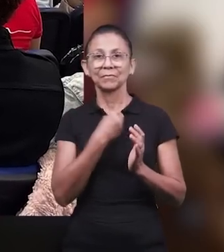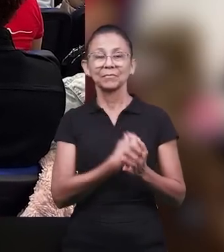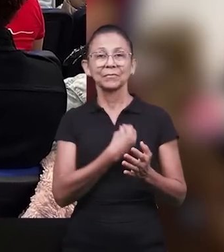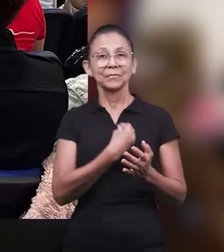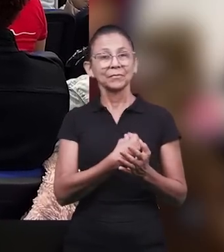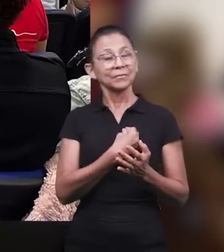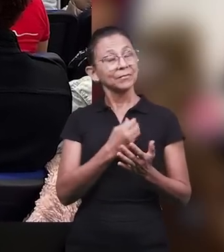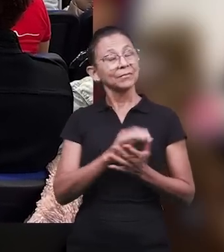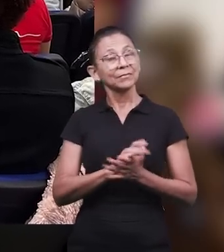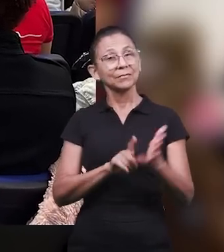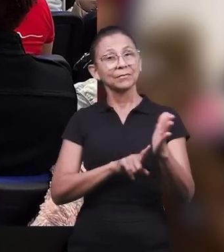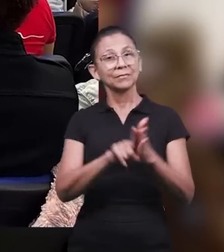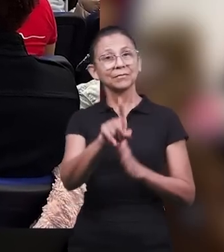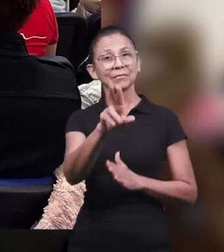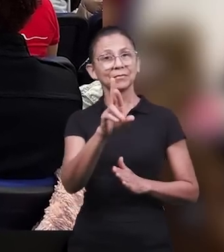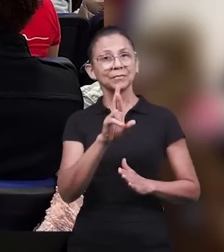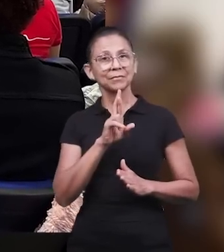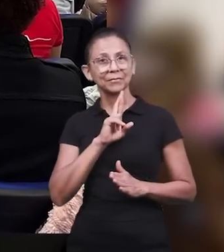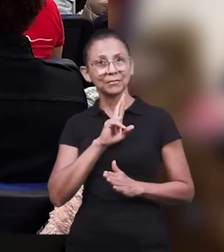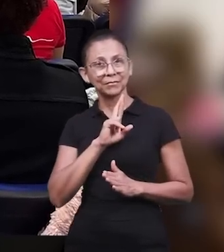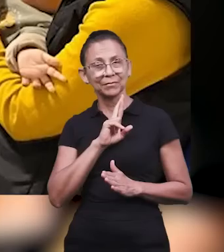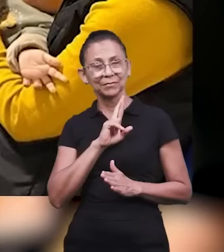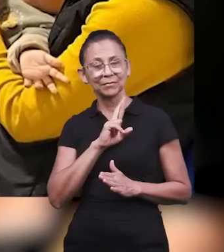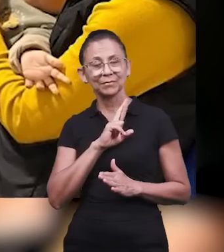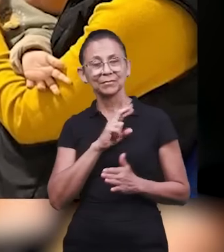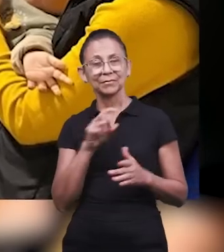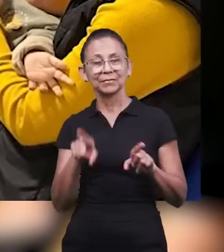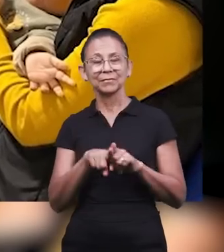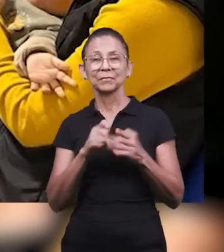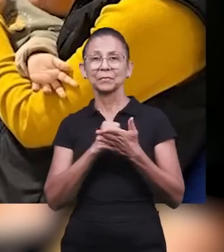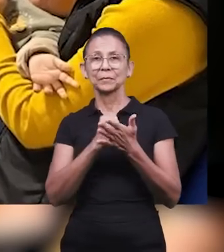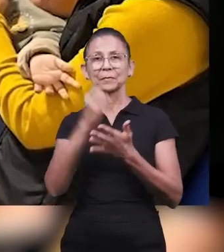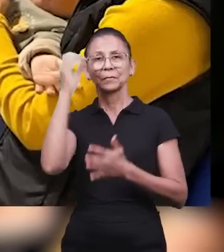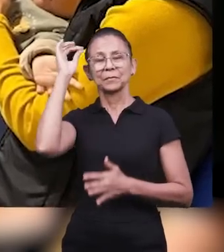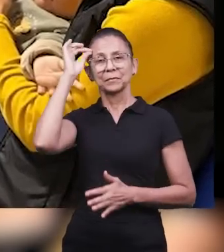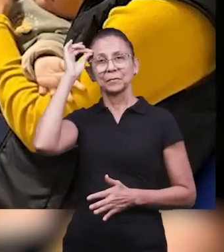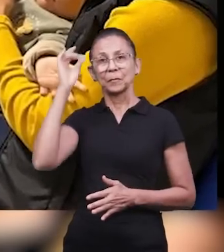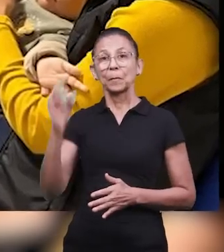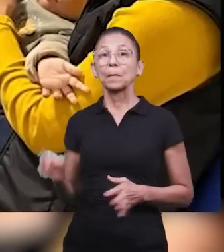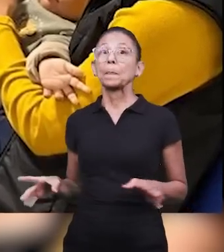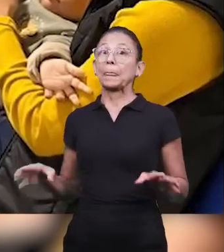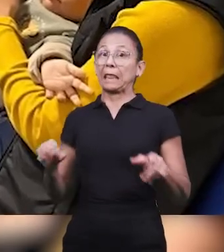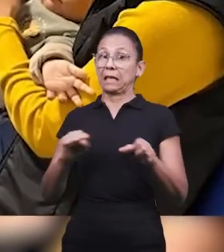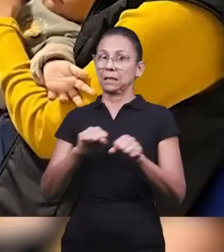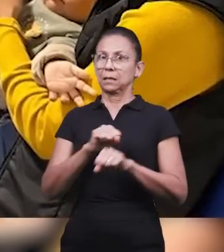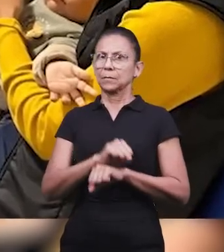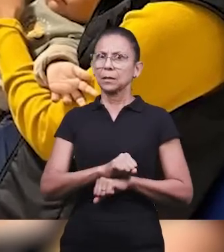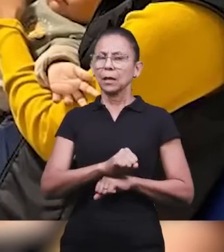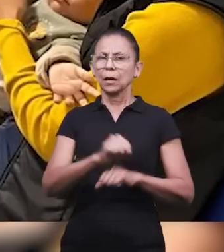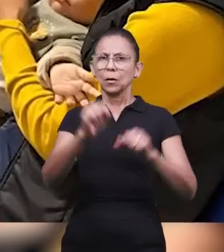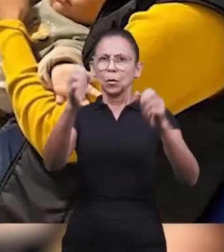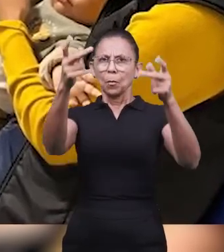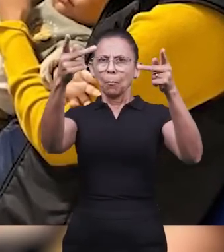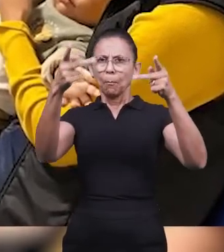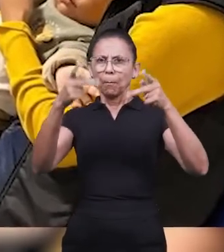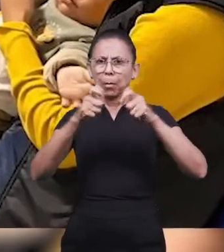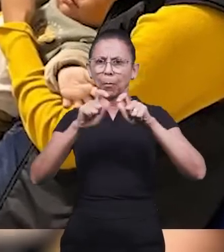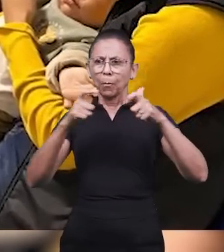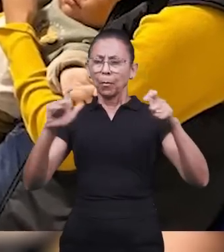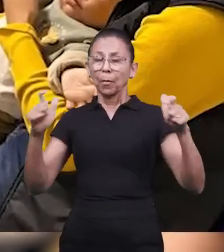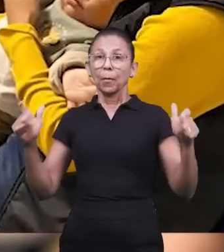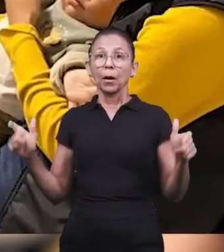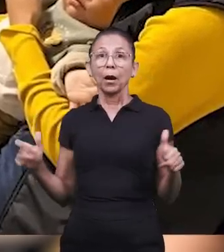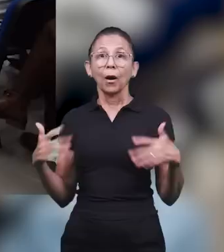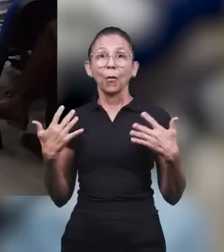espiritual que as famílias têm recebido. A alegria continuou no seminário, que contou com a presença de muitos visitantes para a honra e glória do